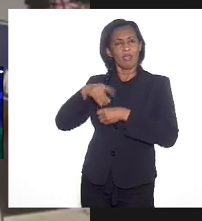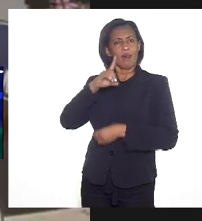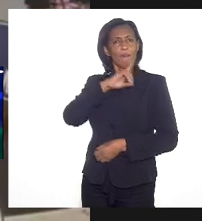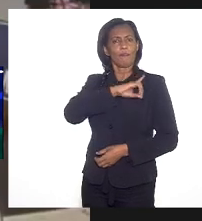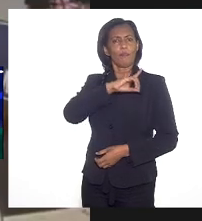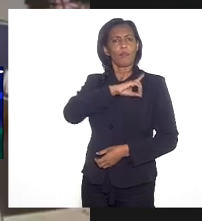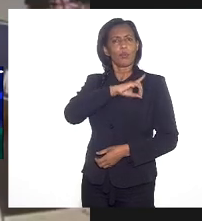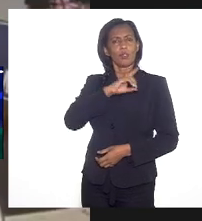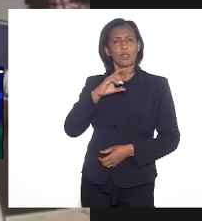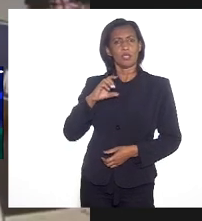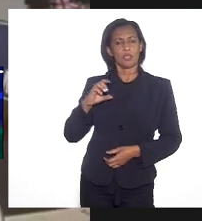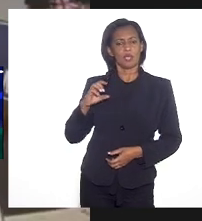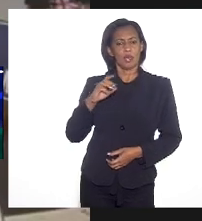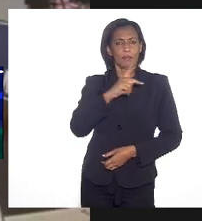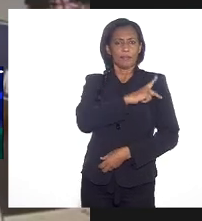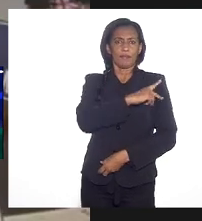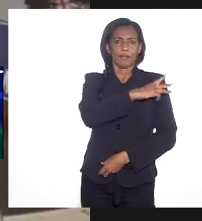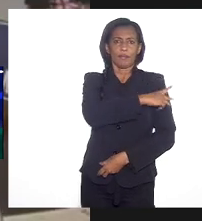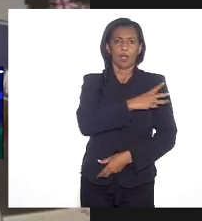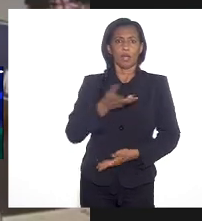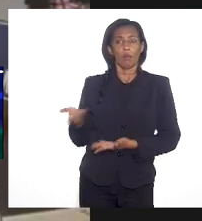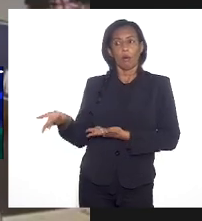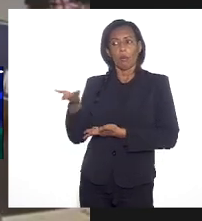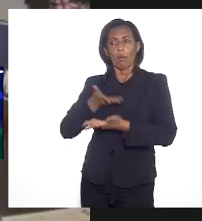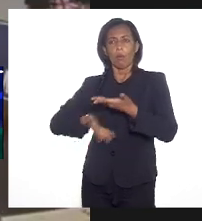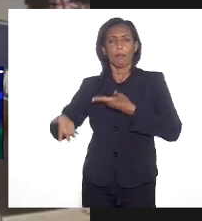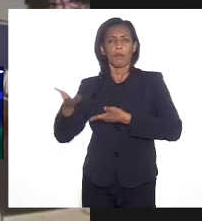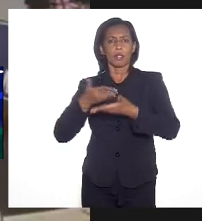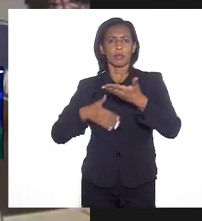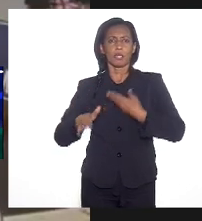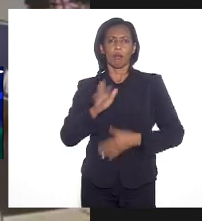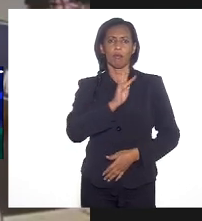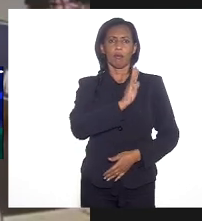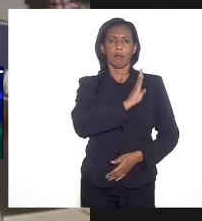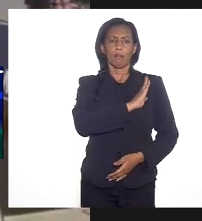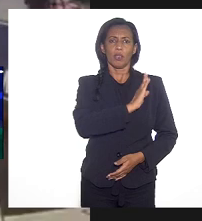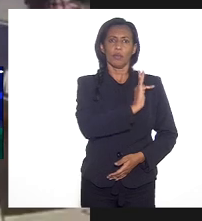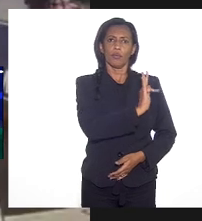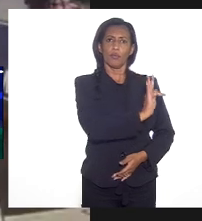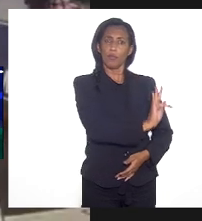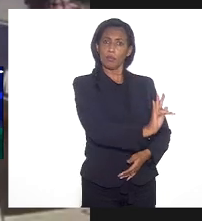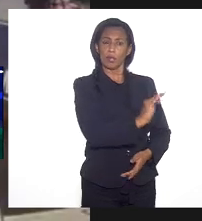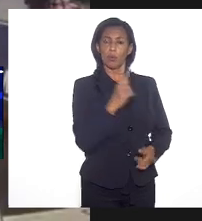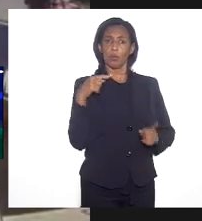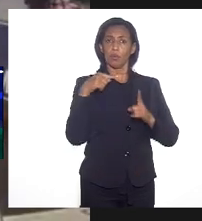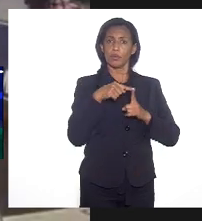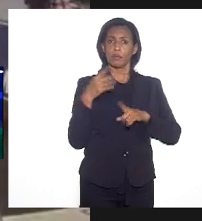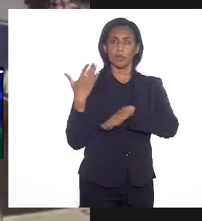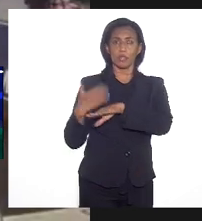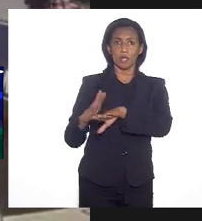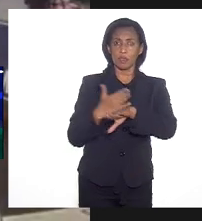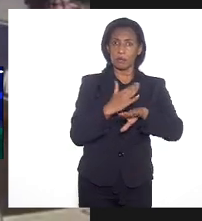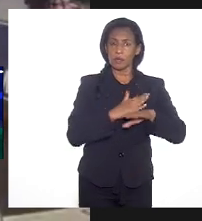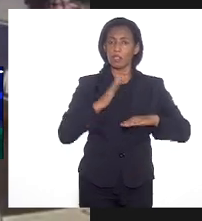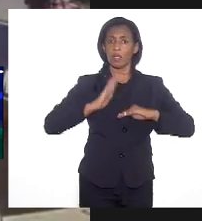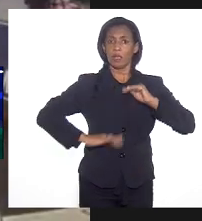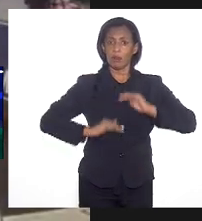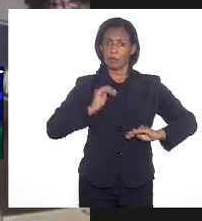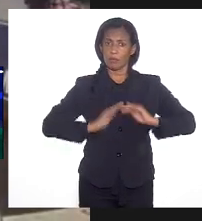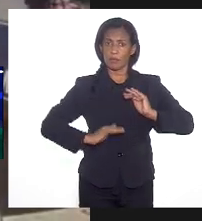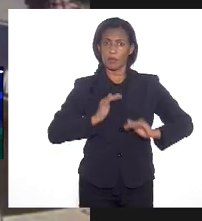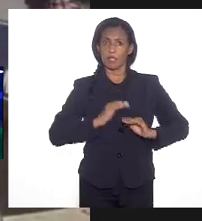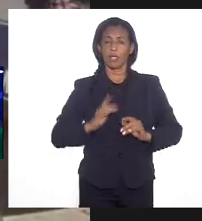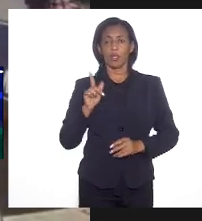termo de cooperação com os municípios fluminenses, tendo como objetivo o treinamento e a capacitação das